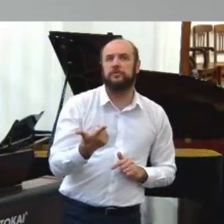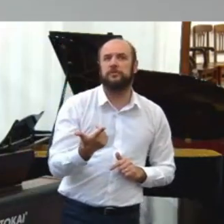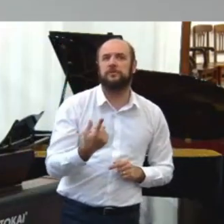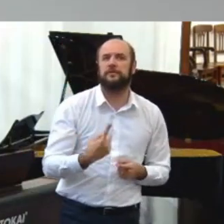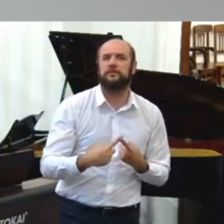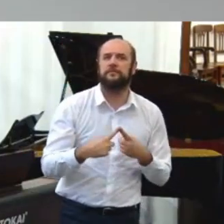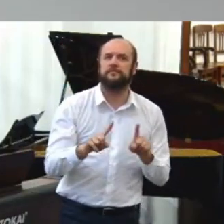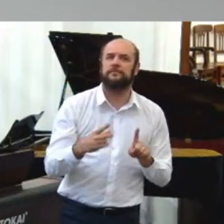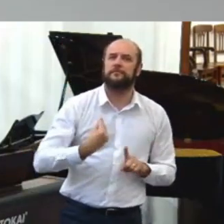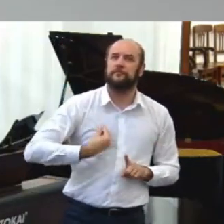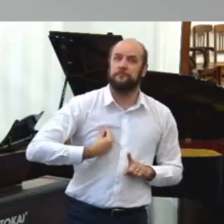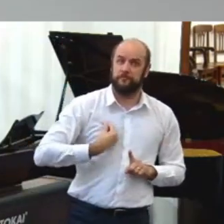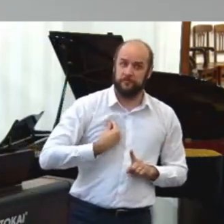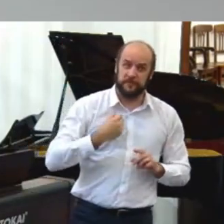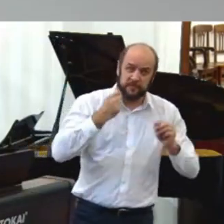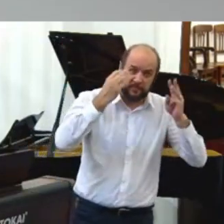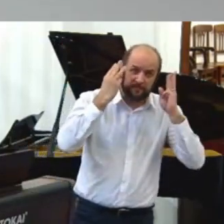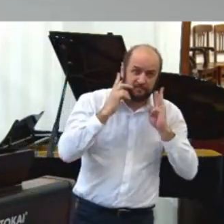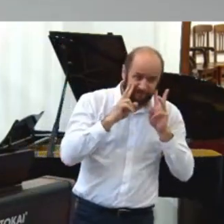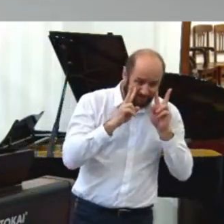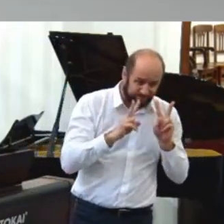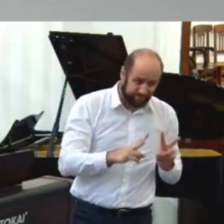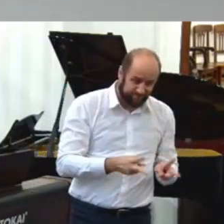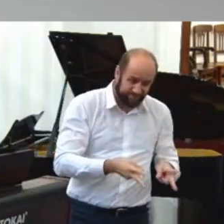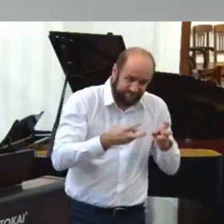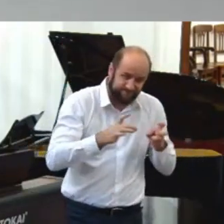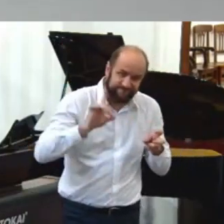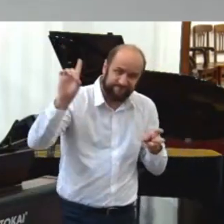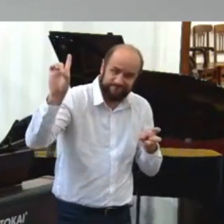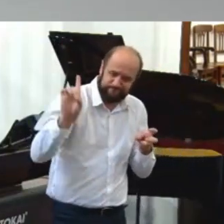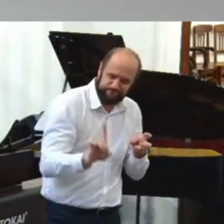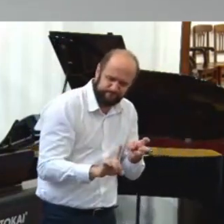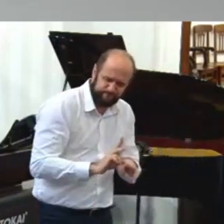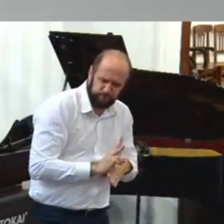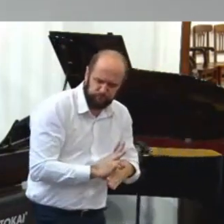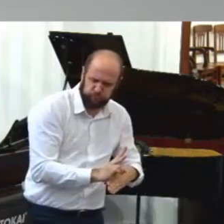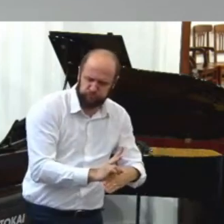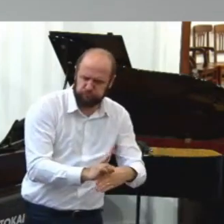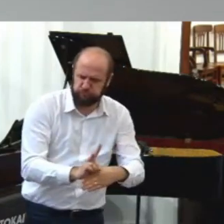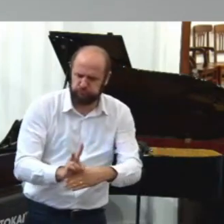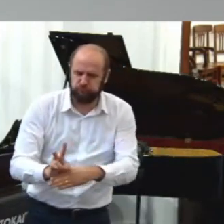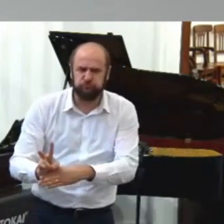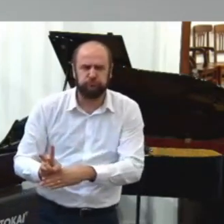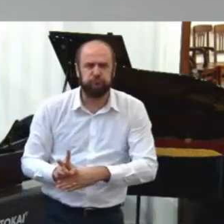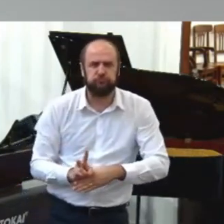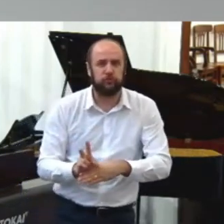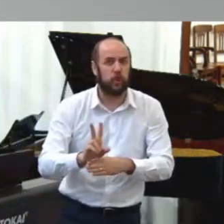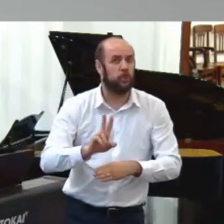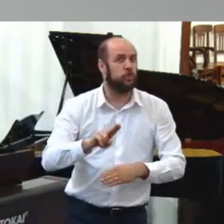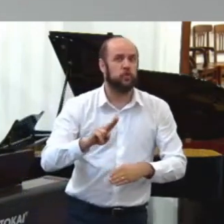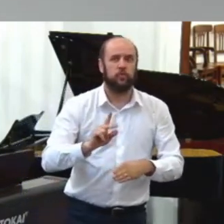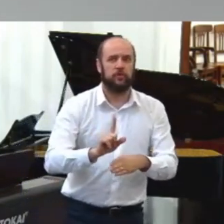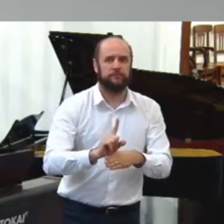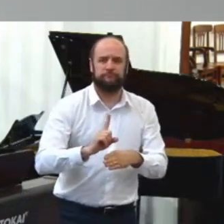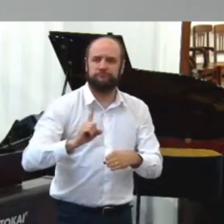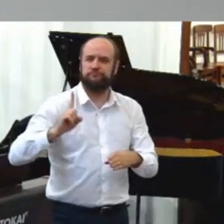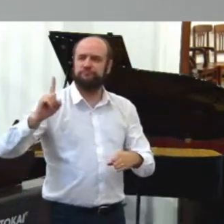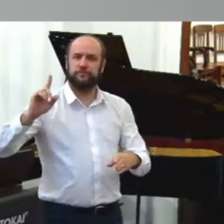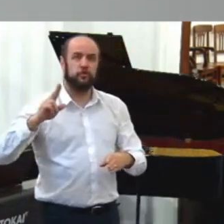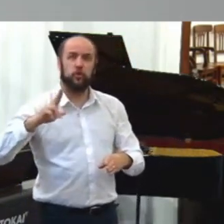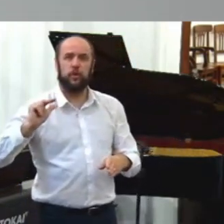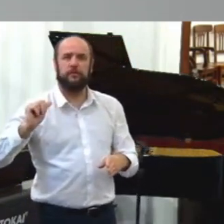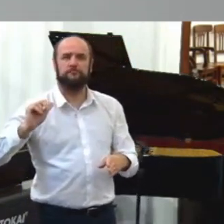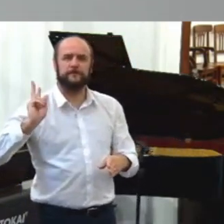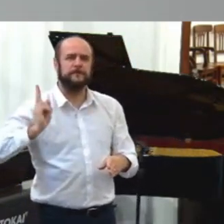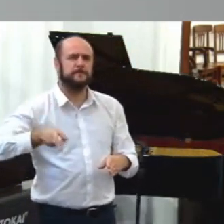na vida de Moisés você pode ver um Deus presente. Em nenhum momento ele estava ausente. A sua vontade